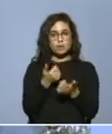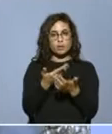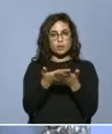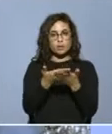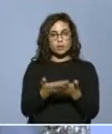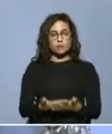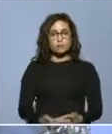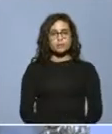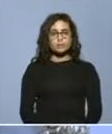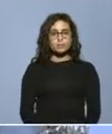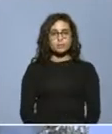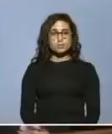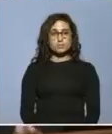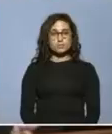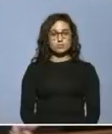salvação.